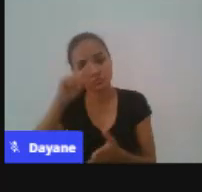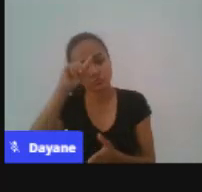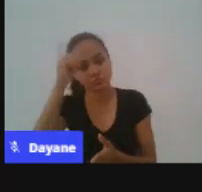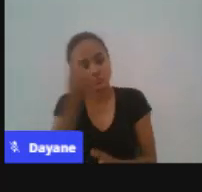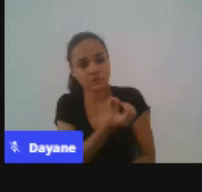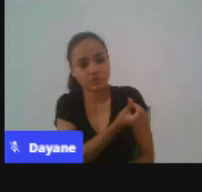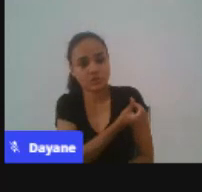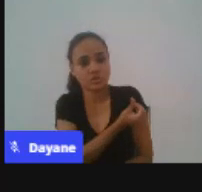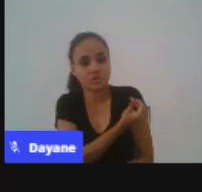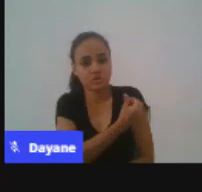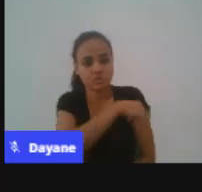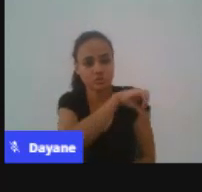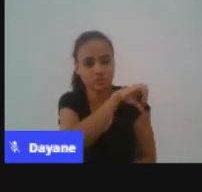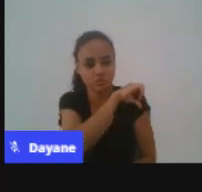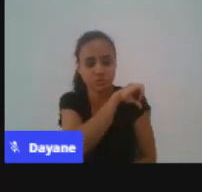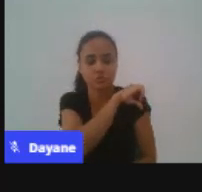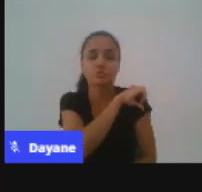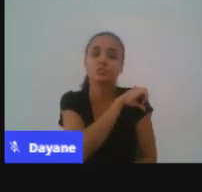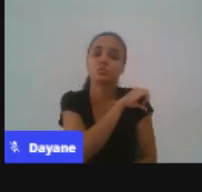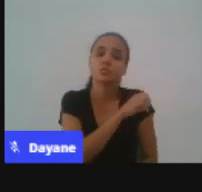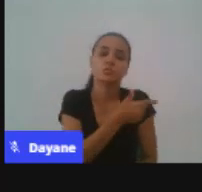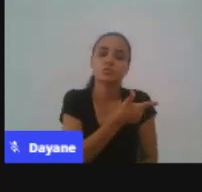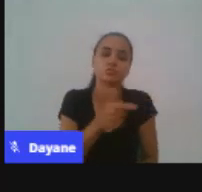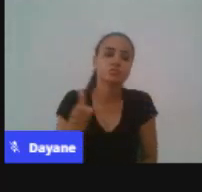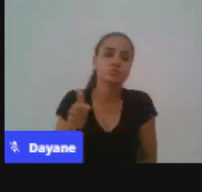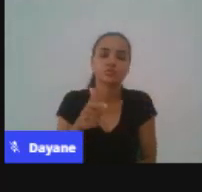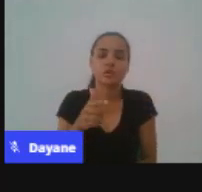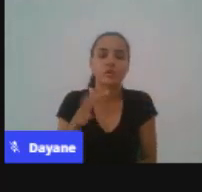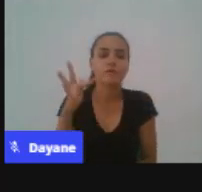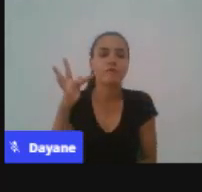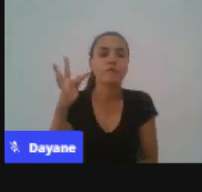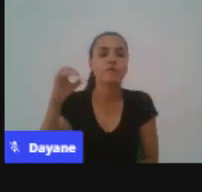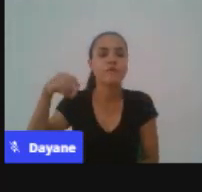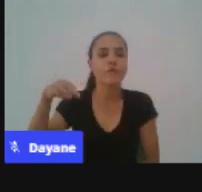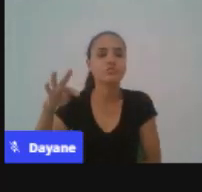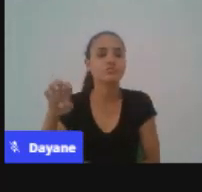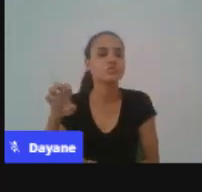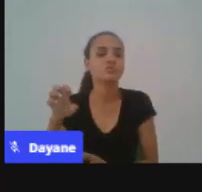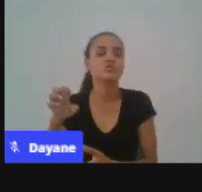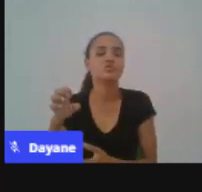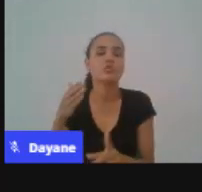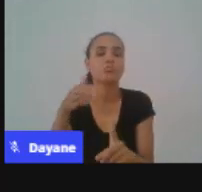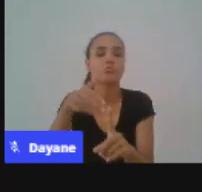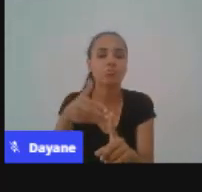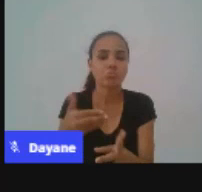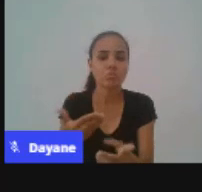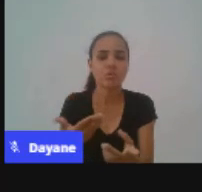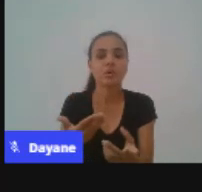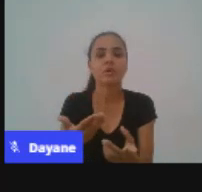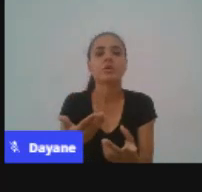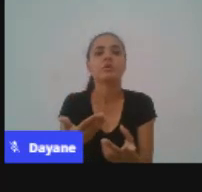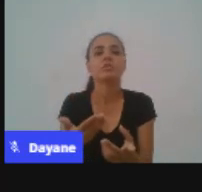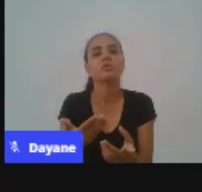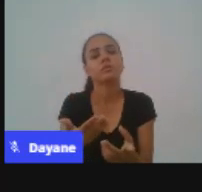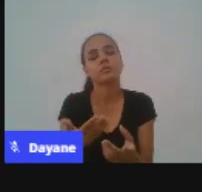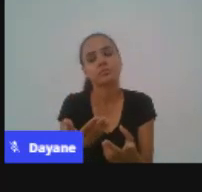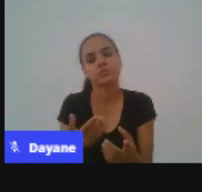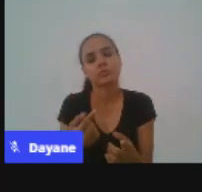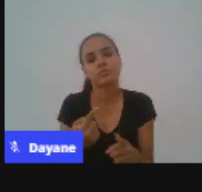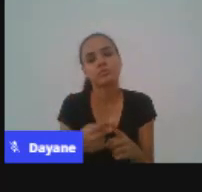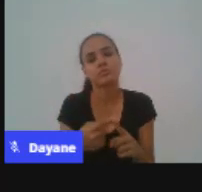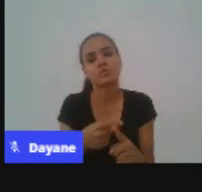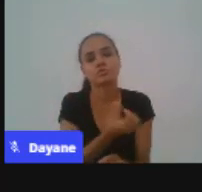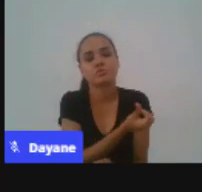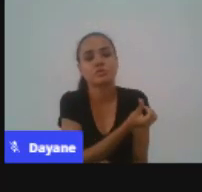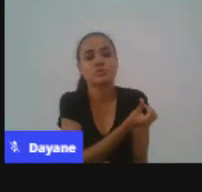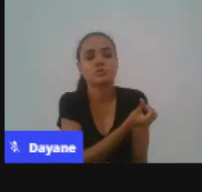há citação de fonte, porque elas foram criadas pelos professores do sexto ao nono ano. Pode passar o slide, por